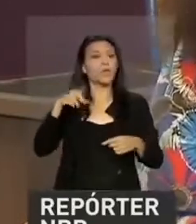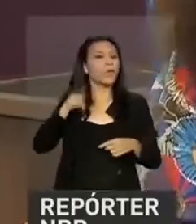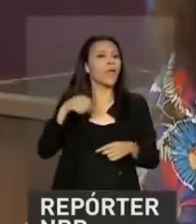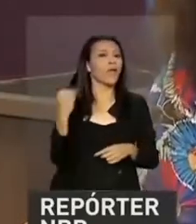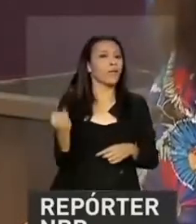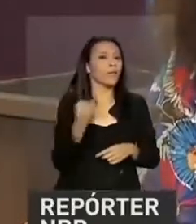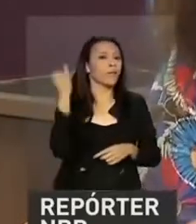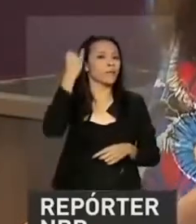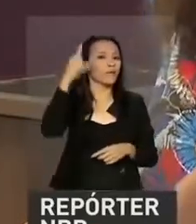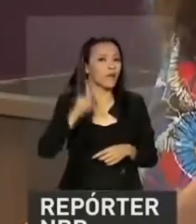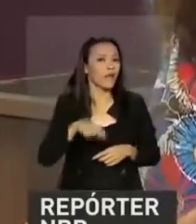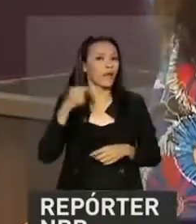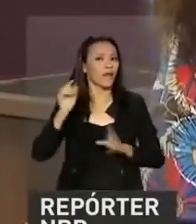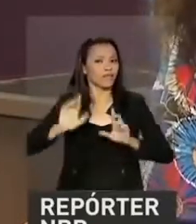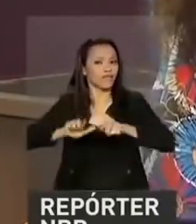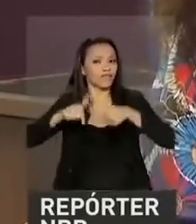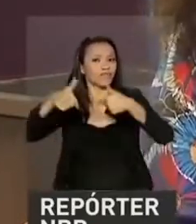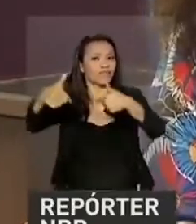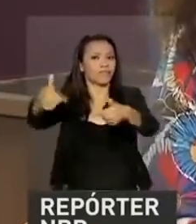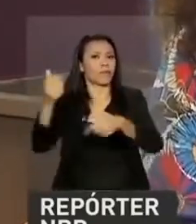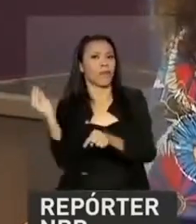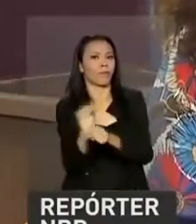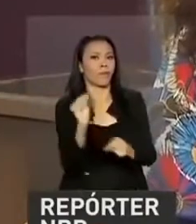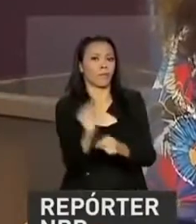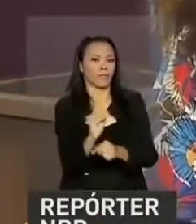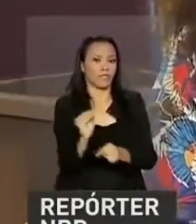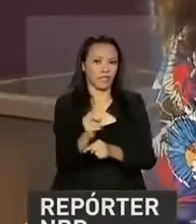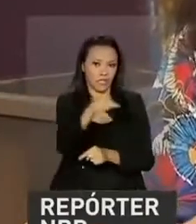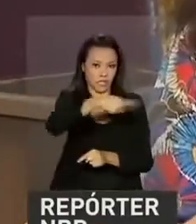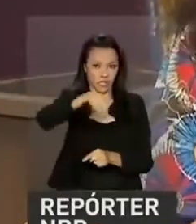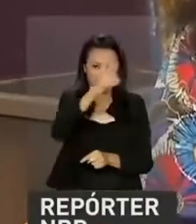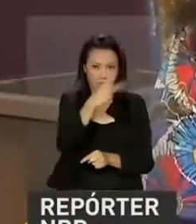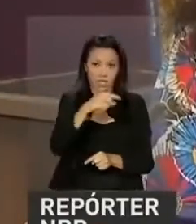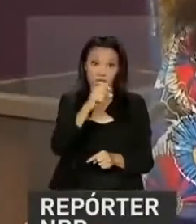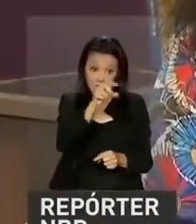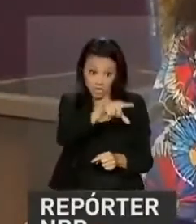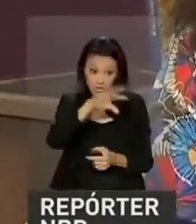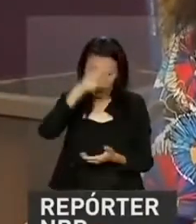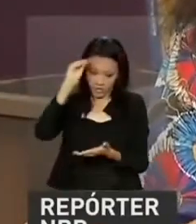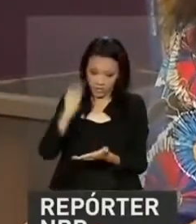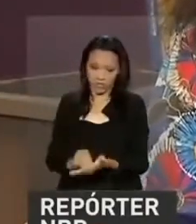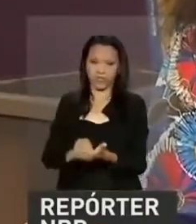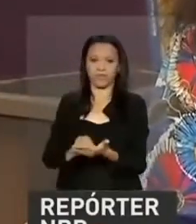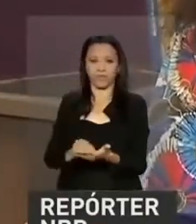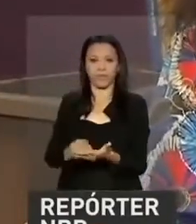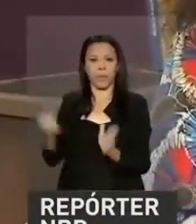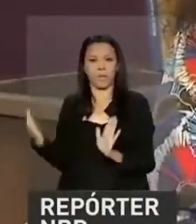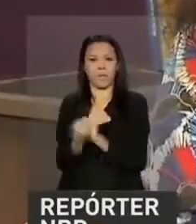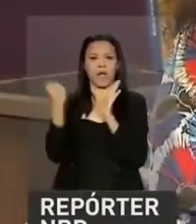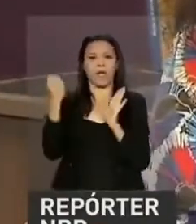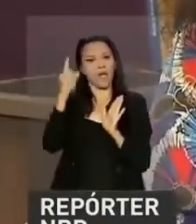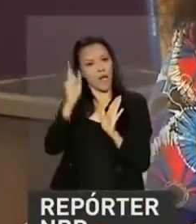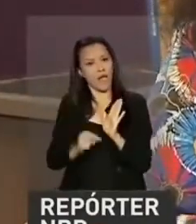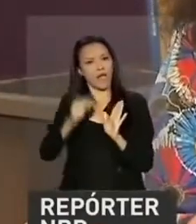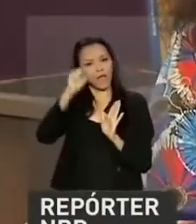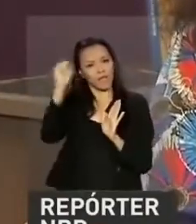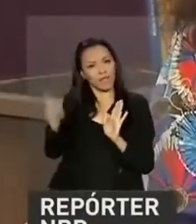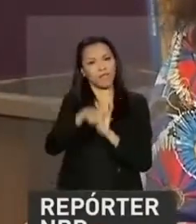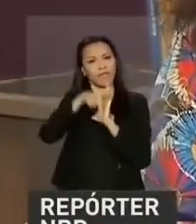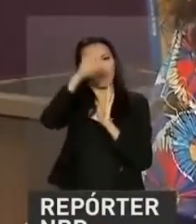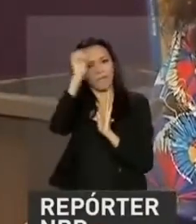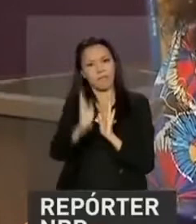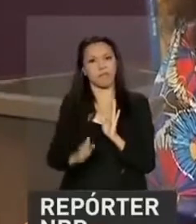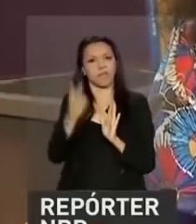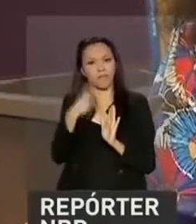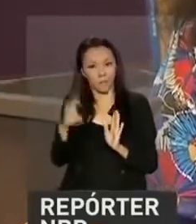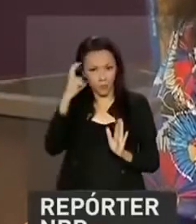são justamente as ações de salvaguarda. Um bem, depois que ele é registrado, depois que ele é reconhecido como um patrimônio cultural